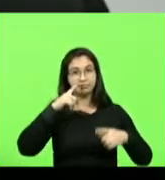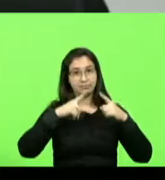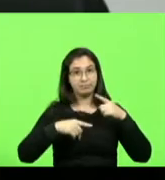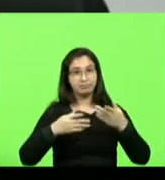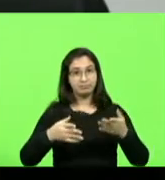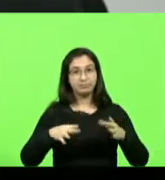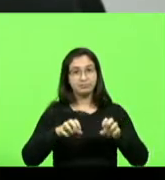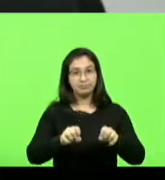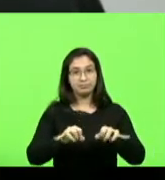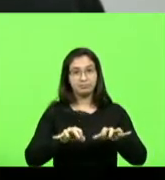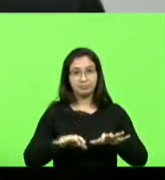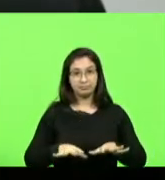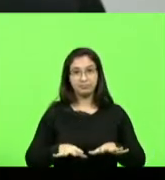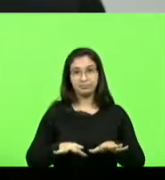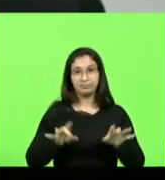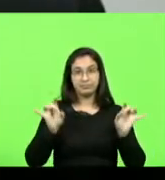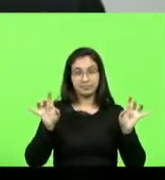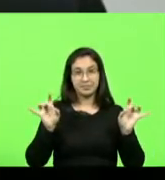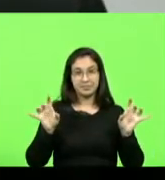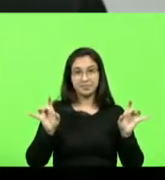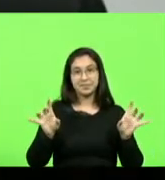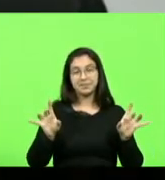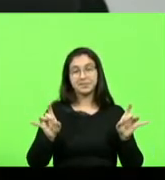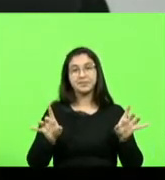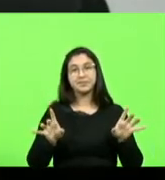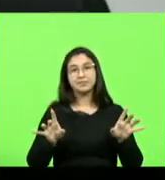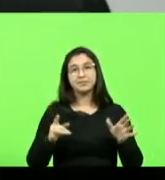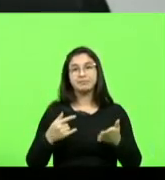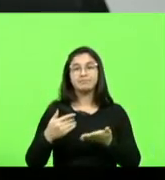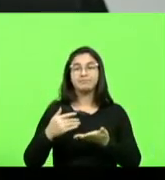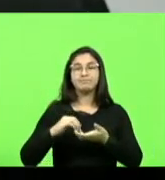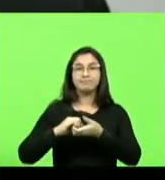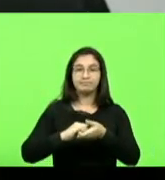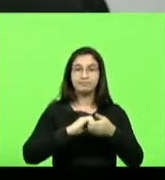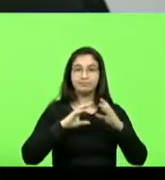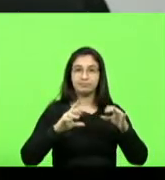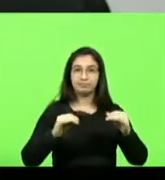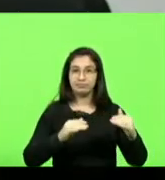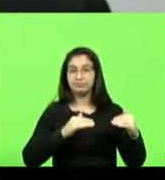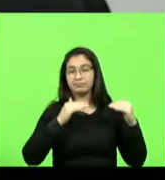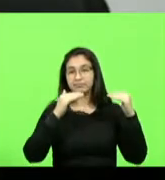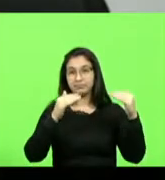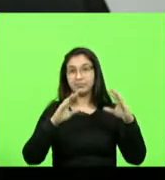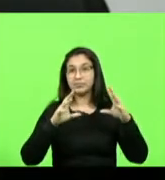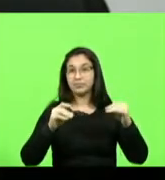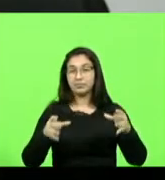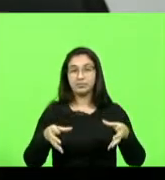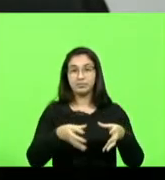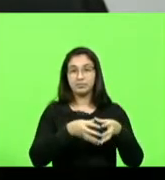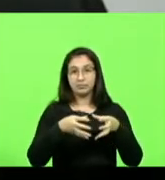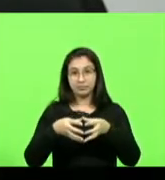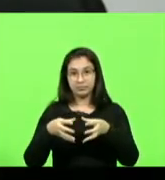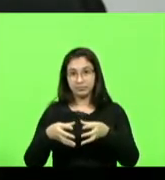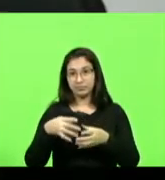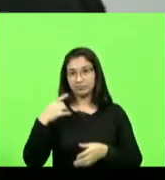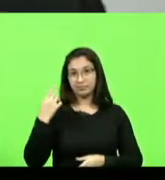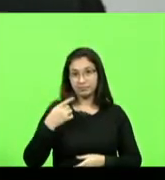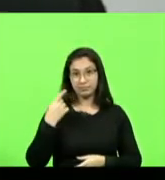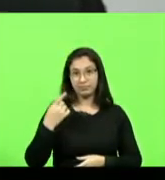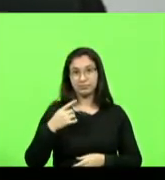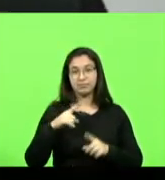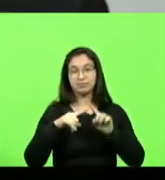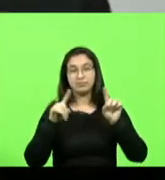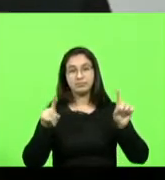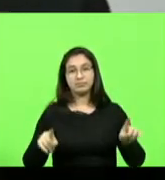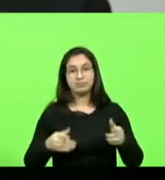esta sessão ordinária. Cumprimento as demais autoridades, enfim, a todo o grupo de deputados, deputadas, servidores, quem nos